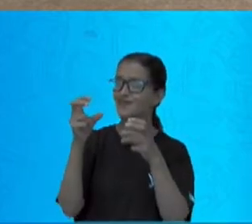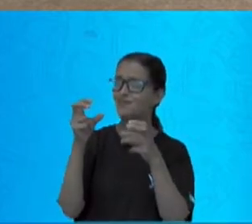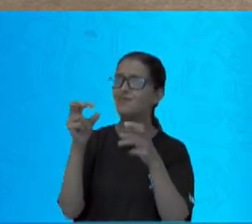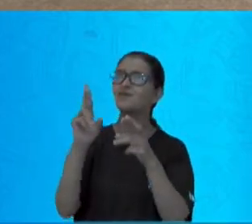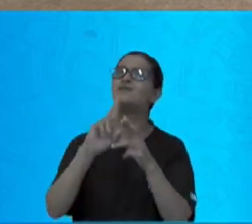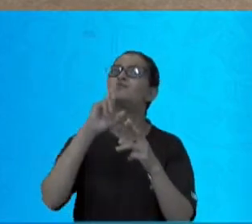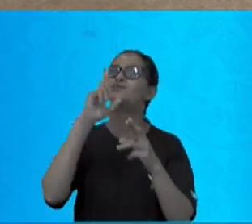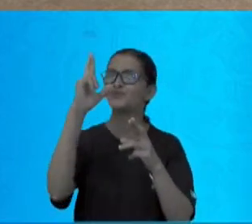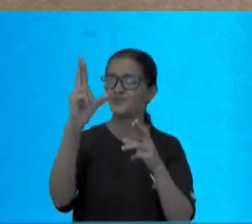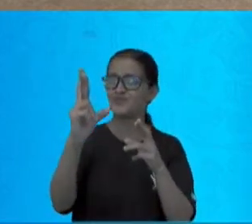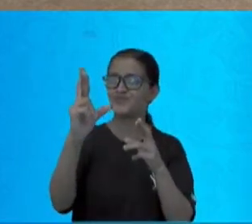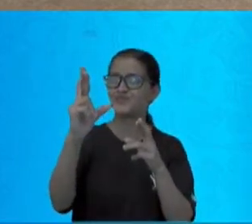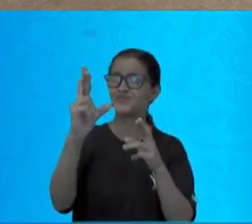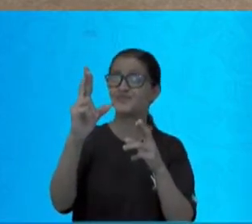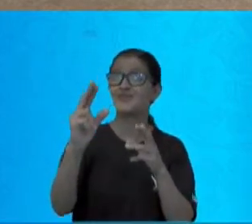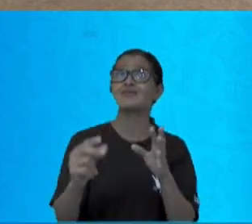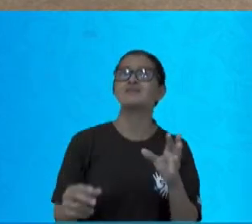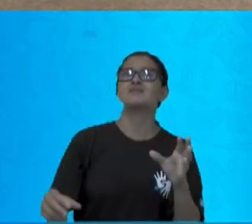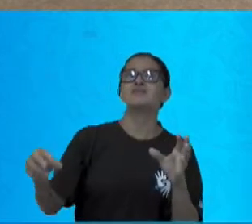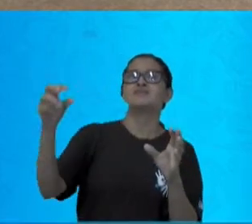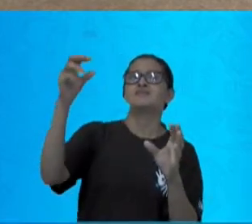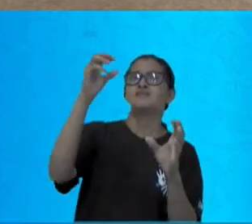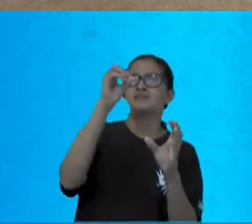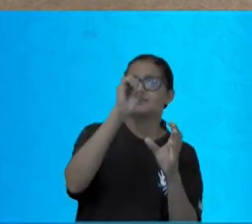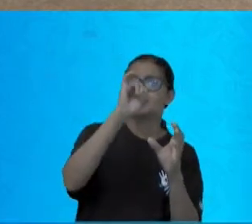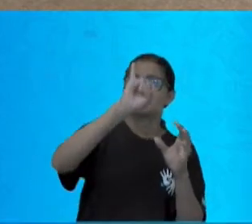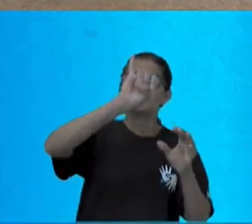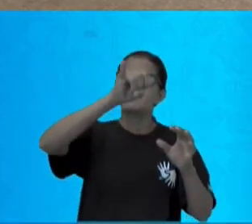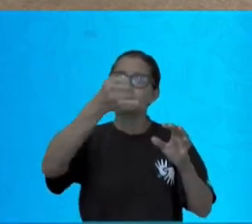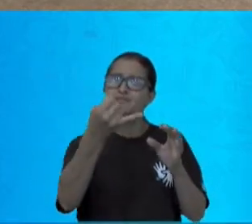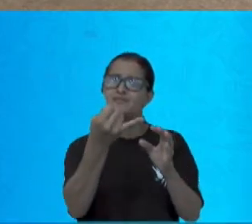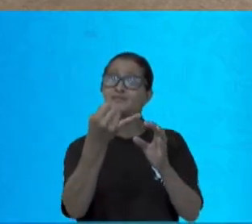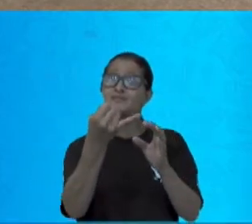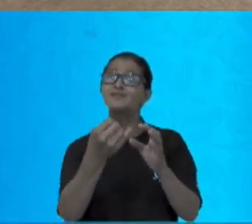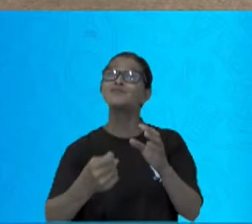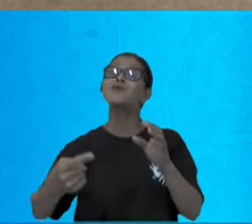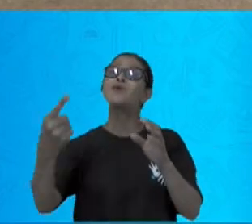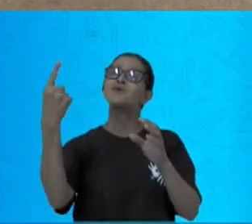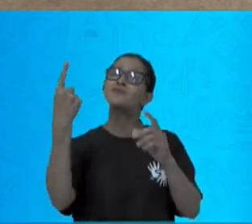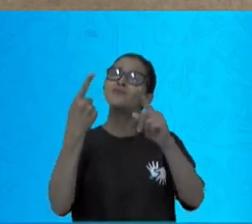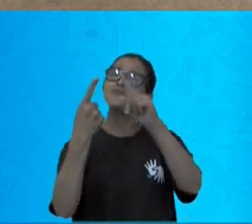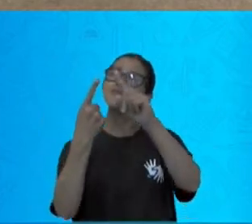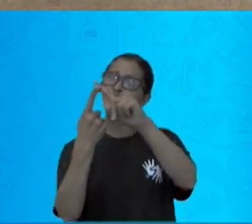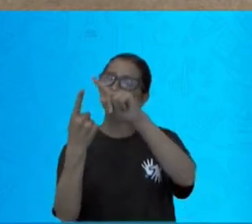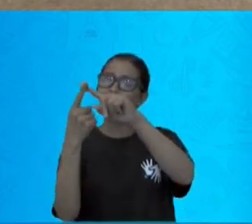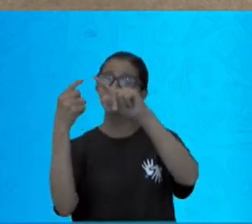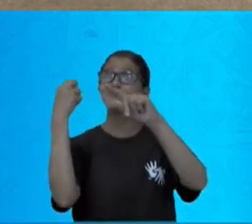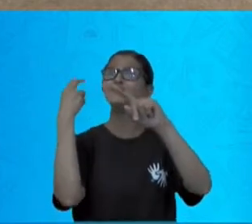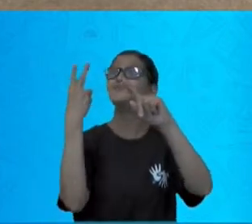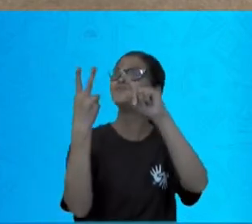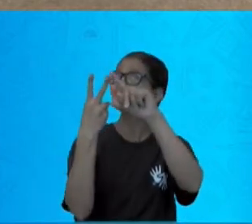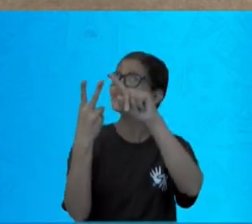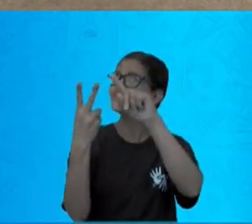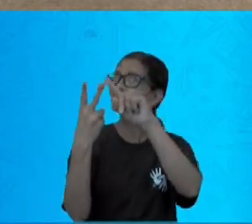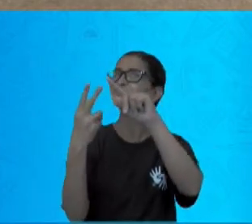contar a casa decimal. Uma casa decimal vezes 3, 3 casas decimais.